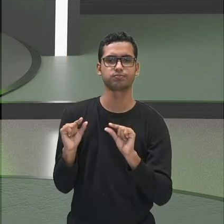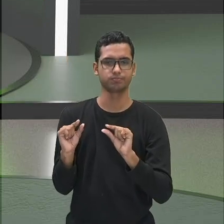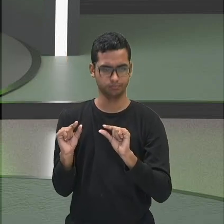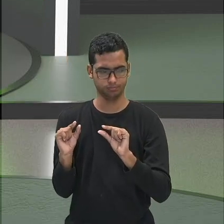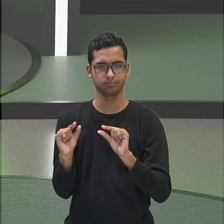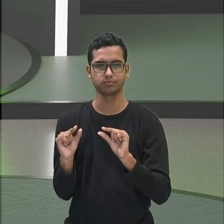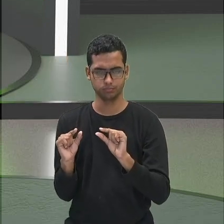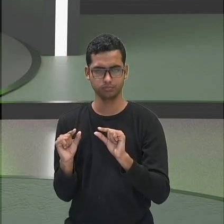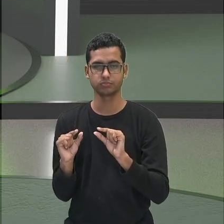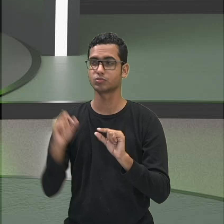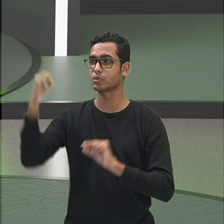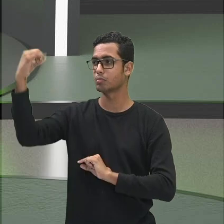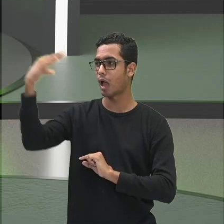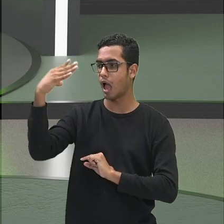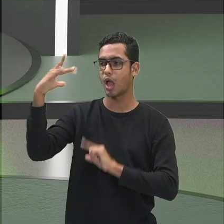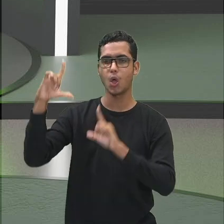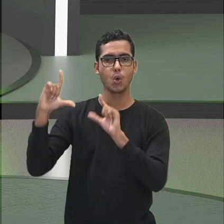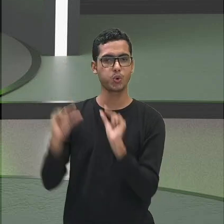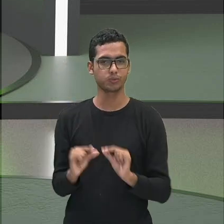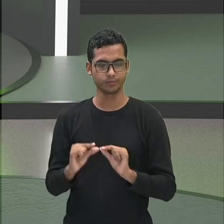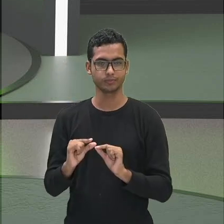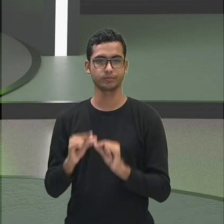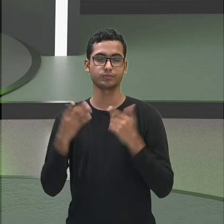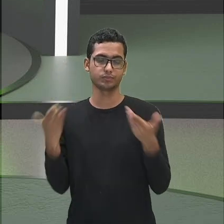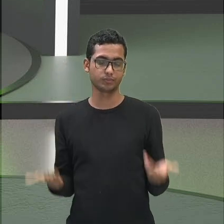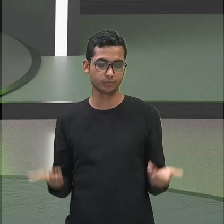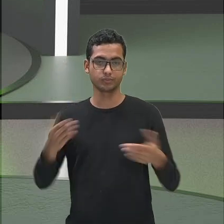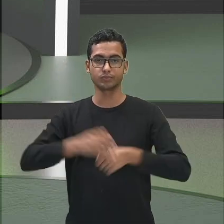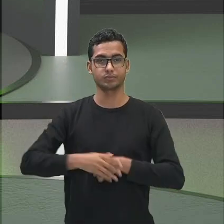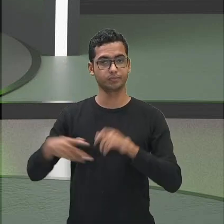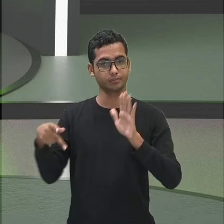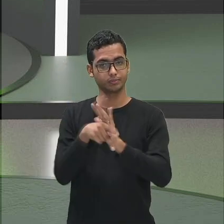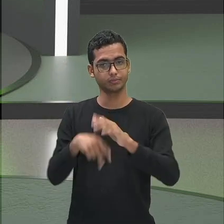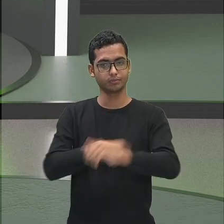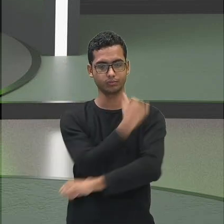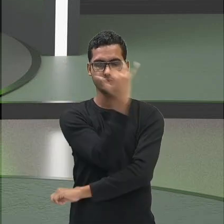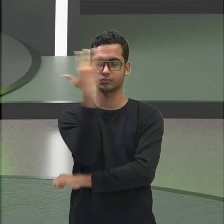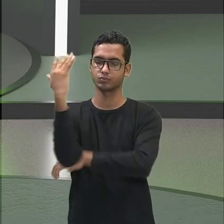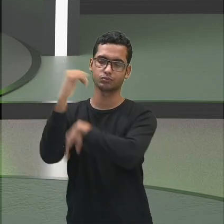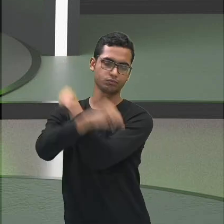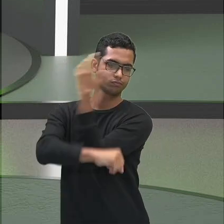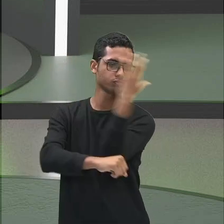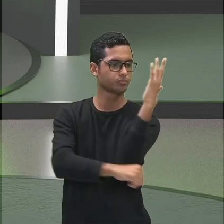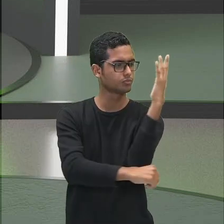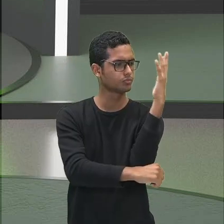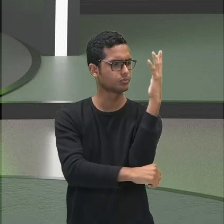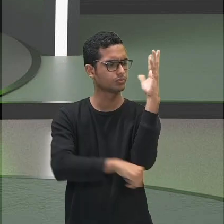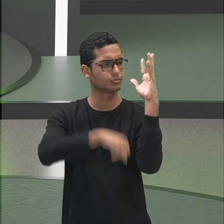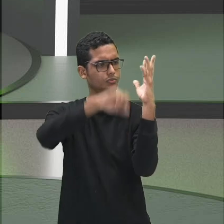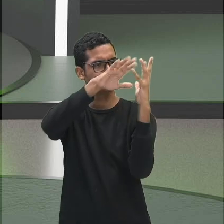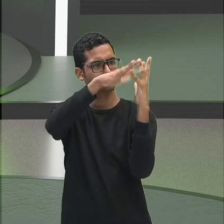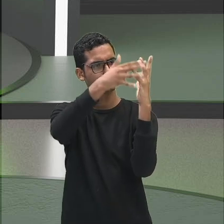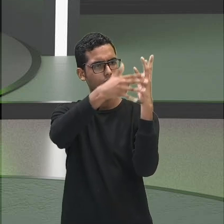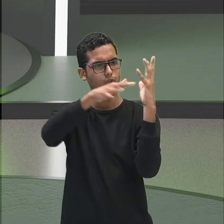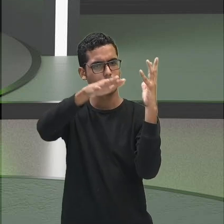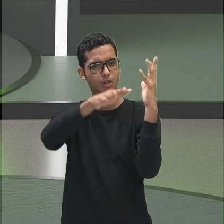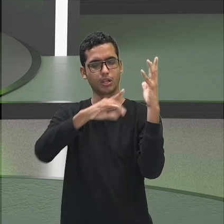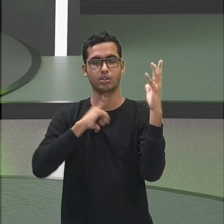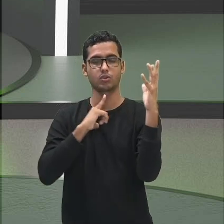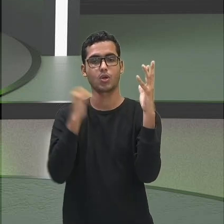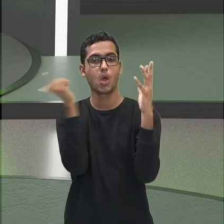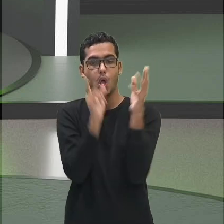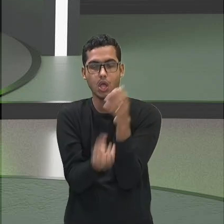faz com que as folhas das árvores não produzam o quê? A clorofila, porque